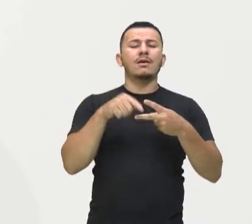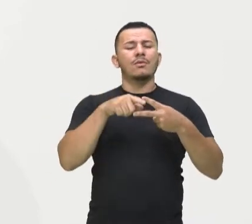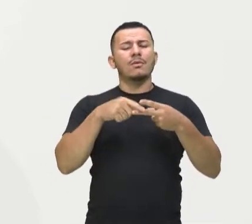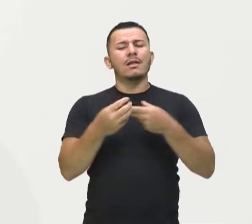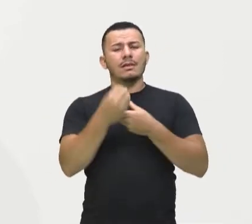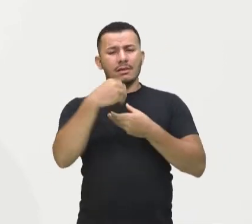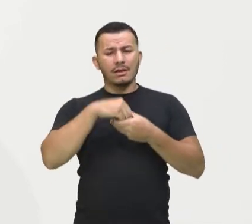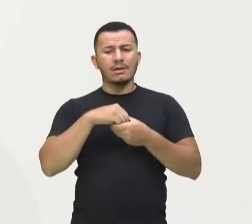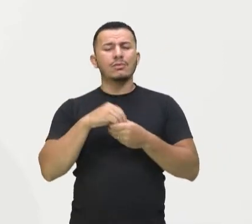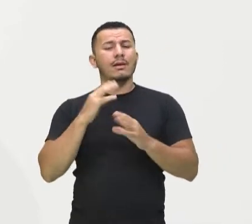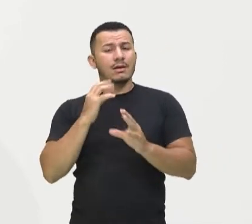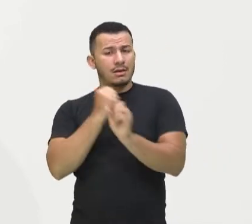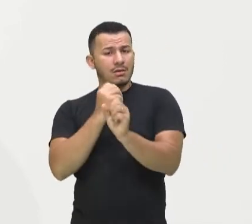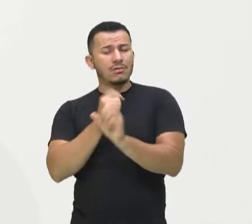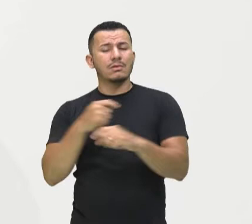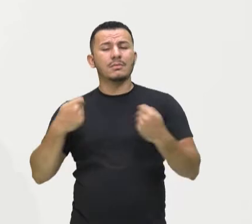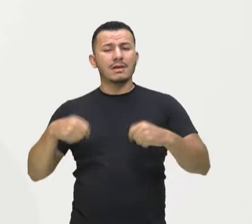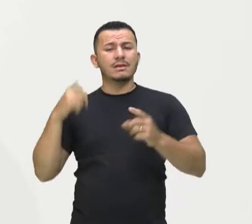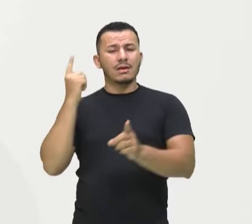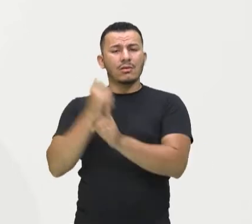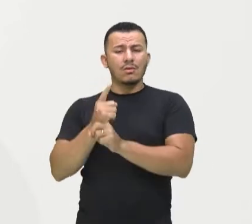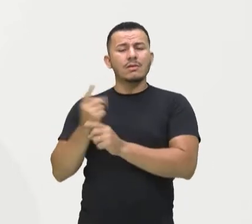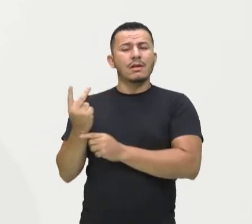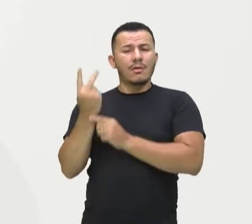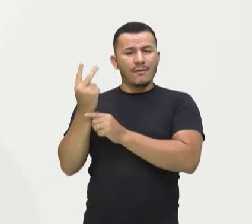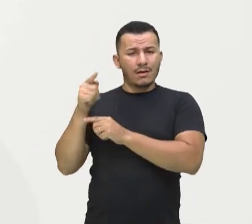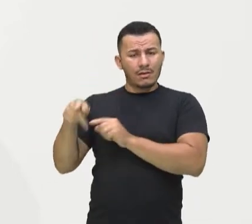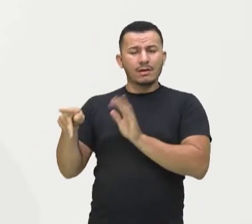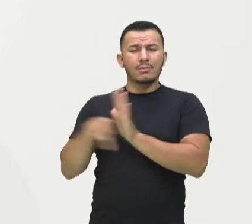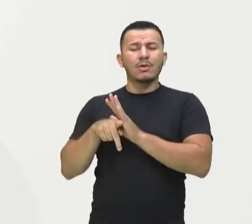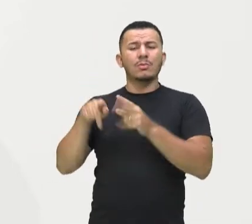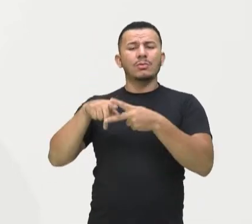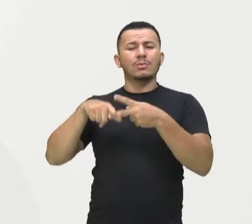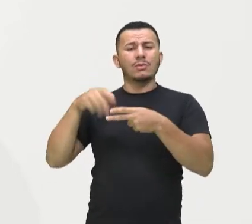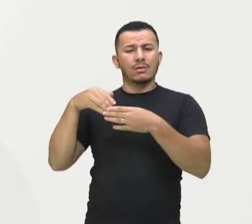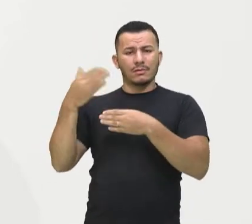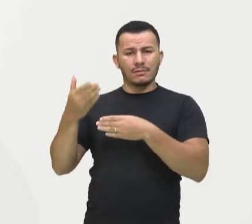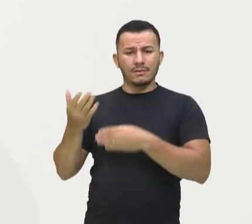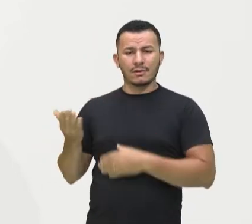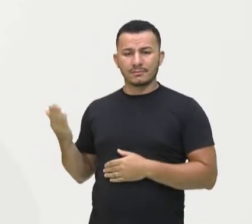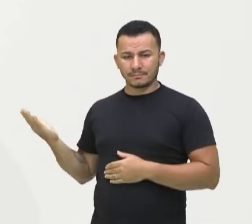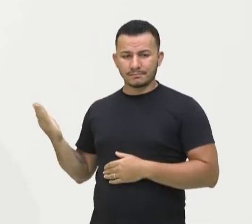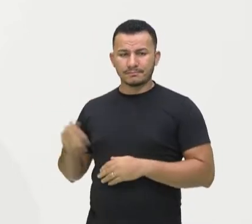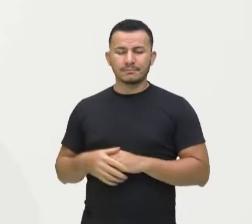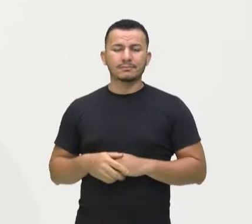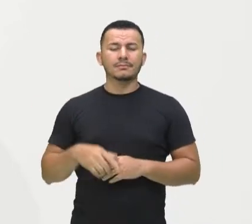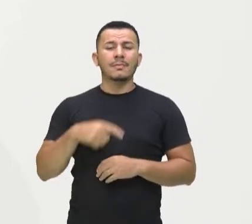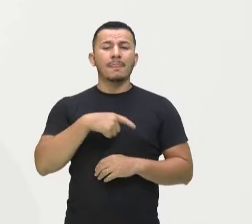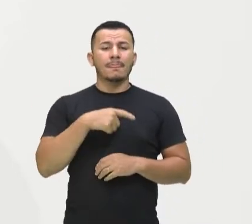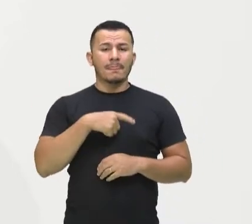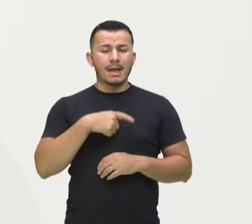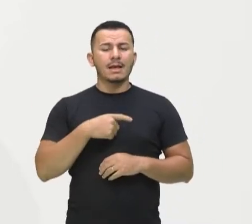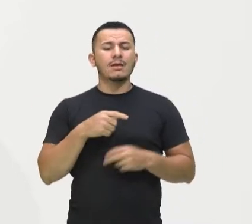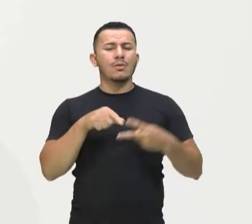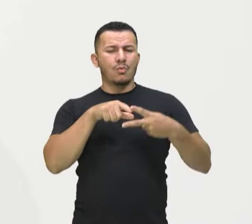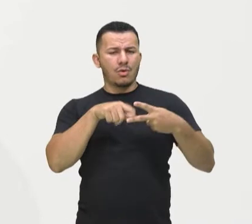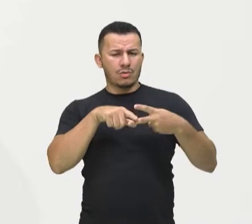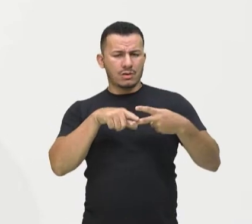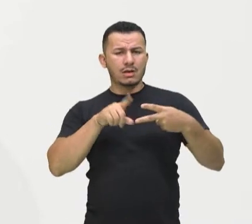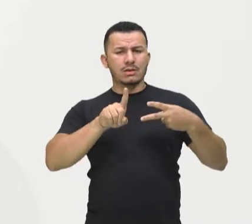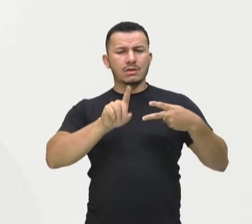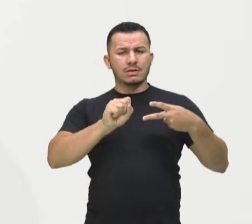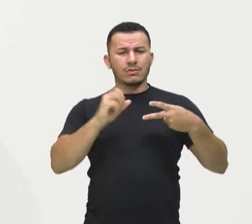fazer esse cálculo e descobrir o valor do nosso ângulo externo. Acompanha só então. Nós temos então, olha, que o ângulo externo é 180